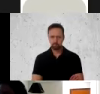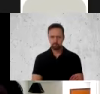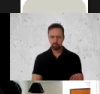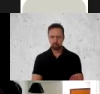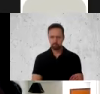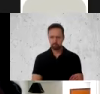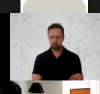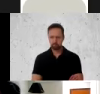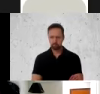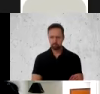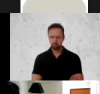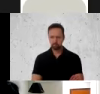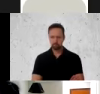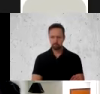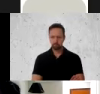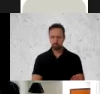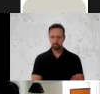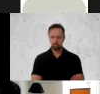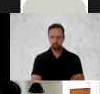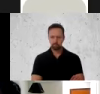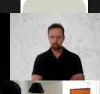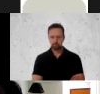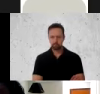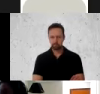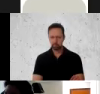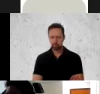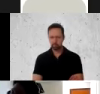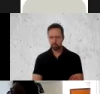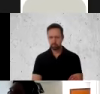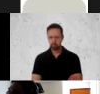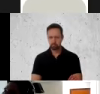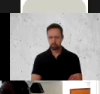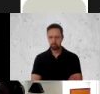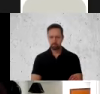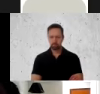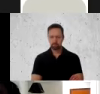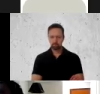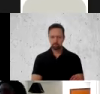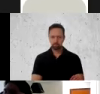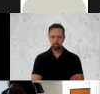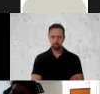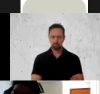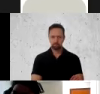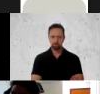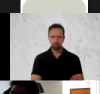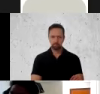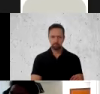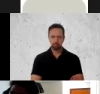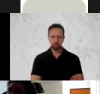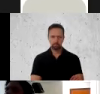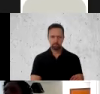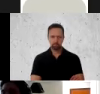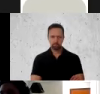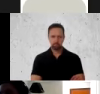tem mais ativo tangível, é mais fácil dele conseguir empréstimo com garantia e é coerente com o resultado que a gente encontrou,